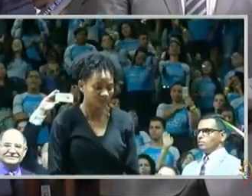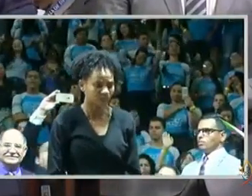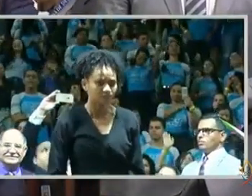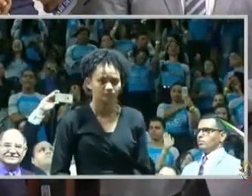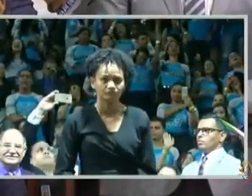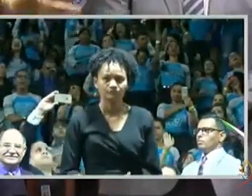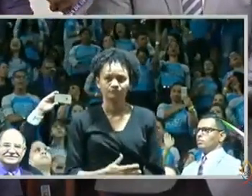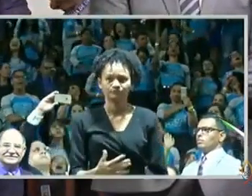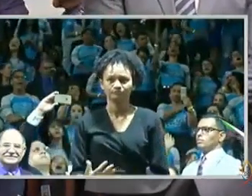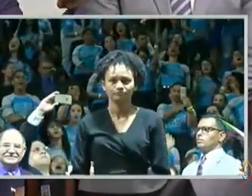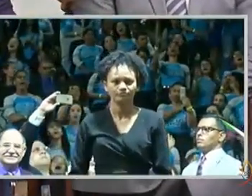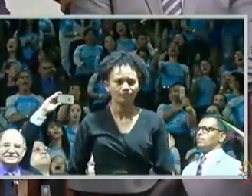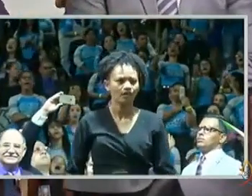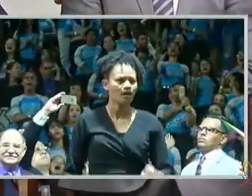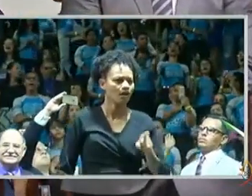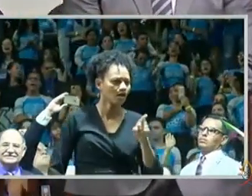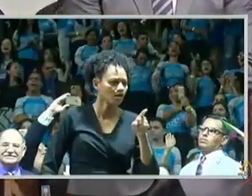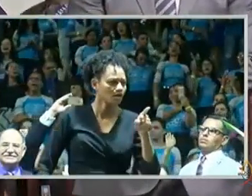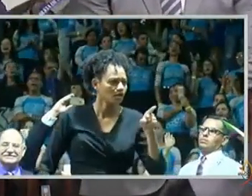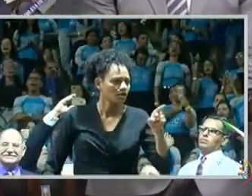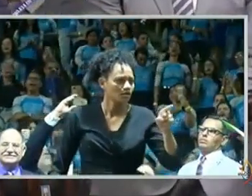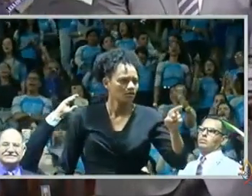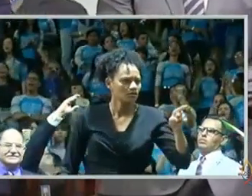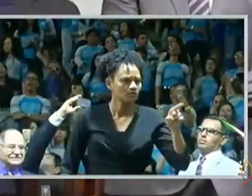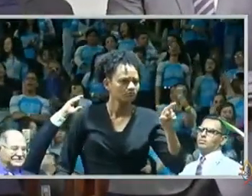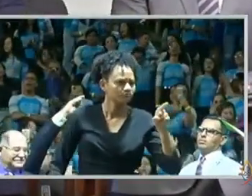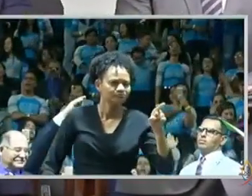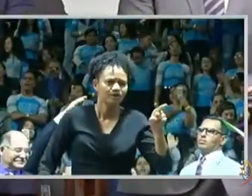E lá